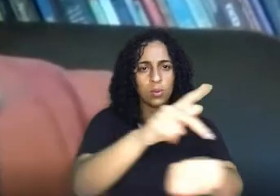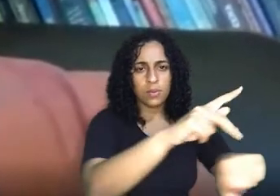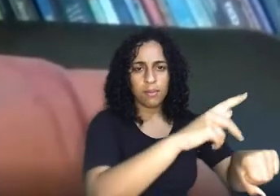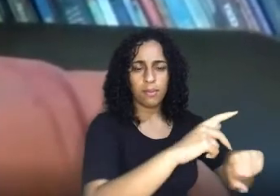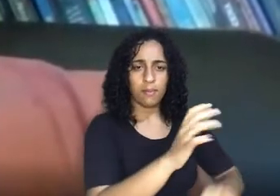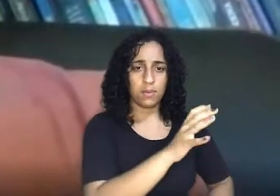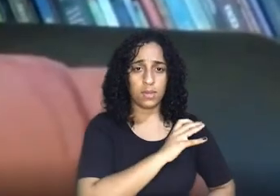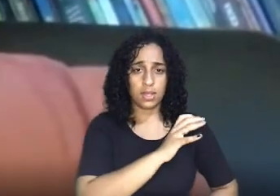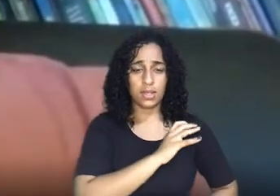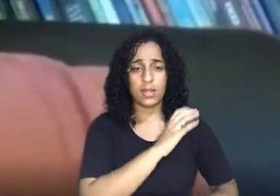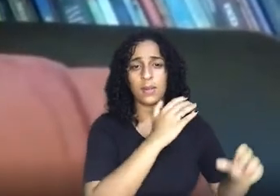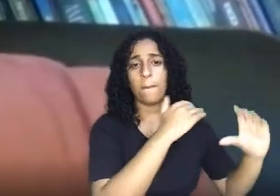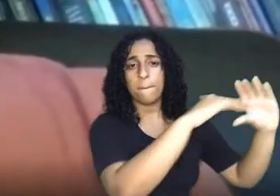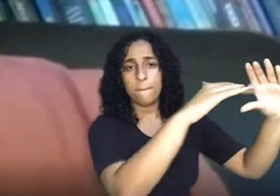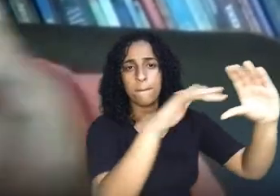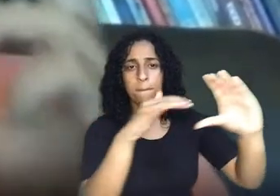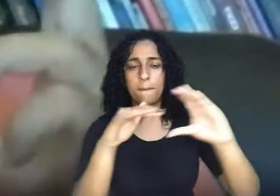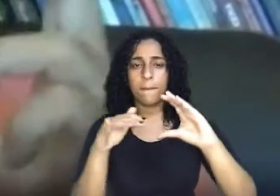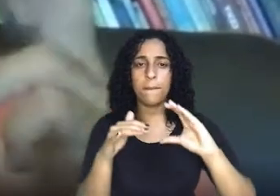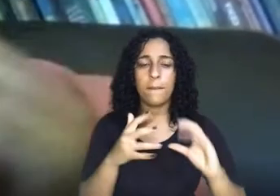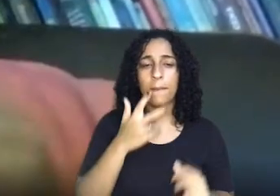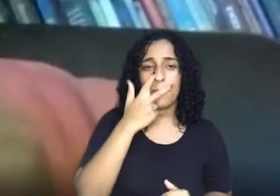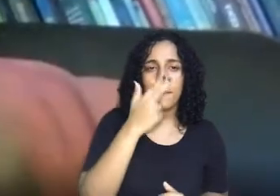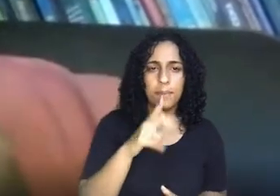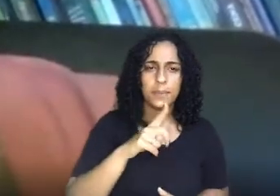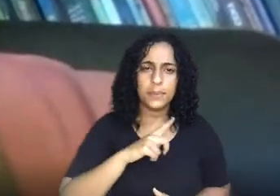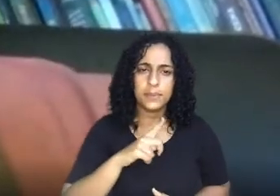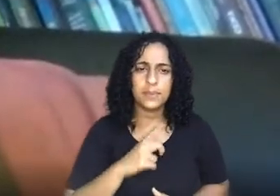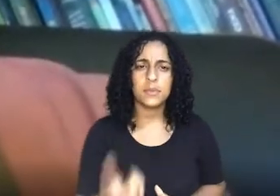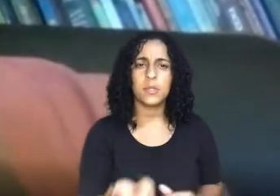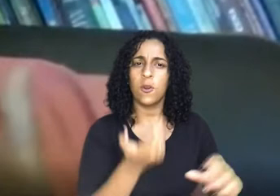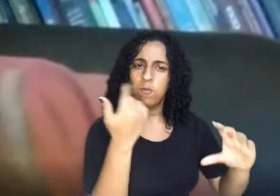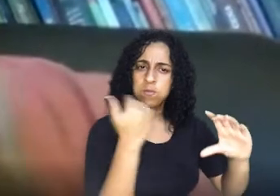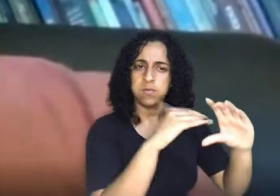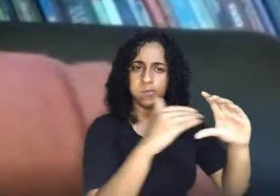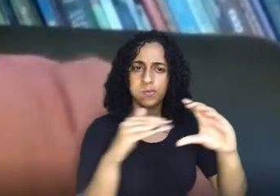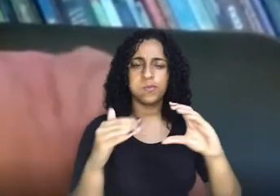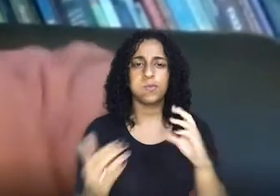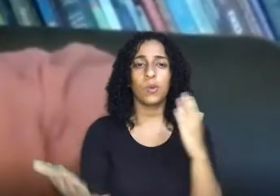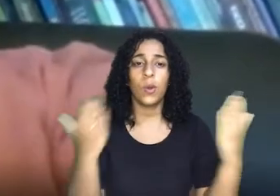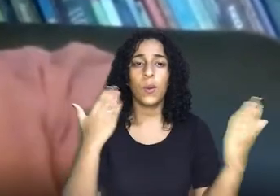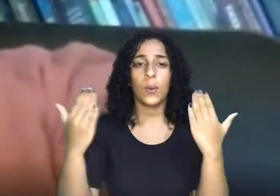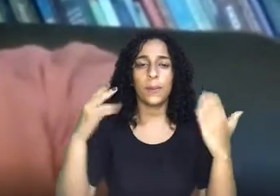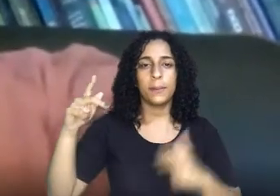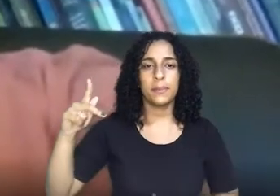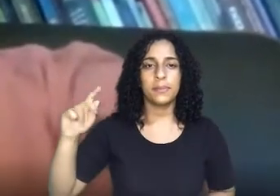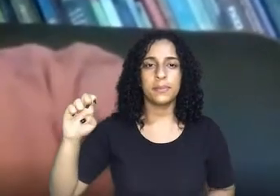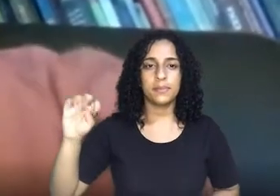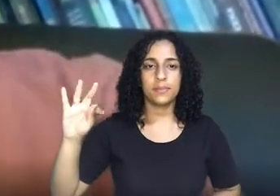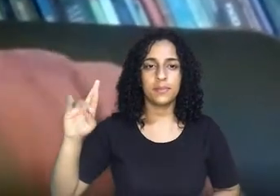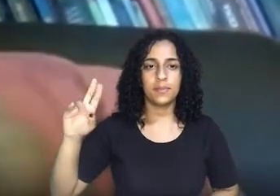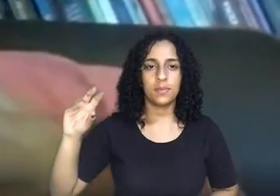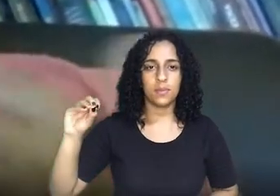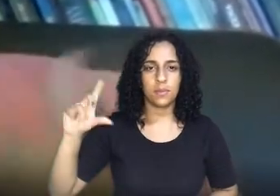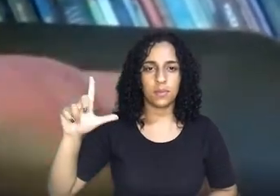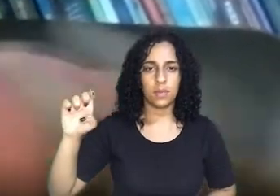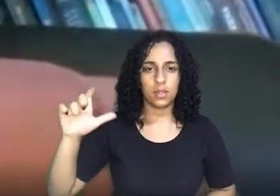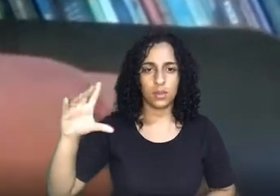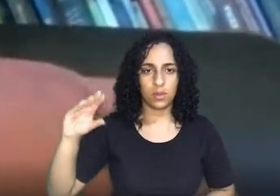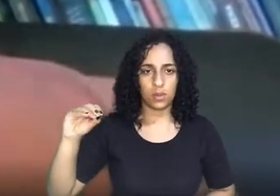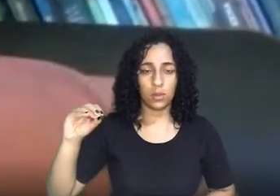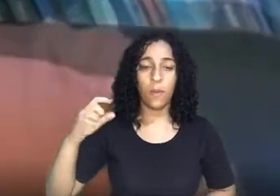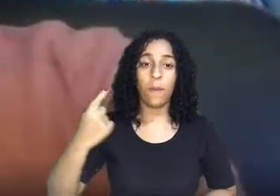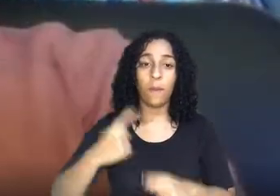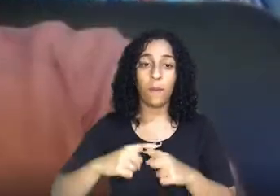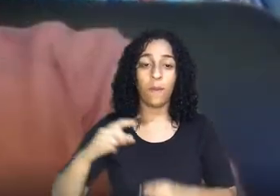riqueza para fora do Brasil uma vez que tem até um jargão dado é comparável ao petróleo por quê Porque ele é um